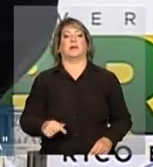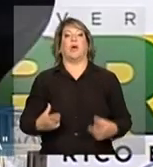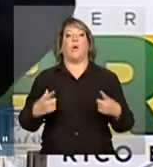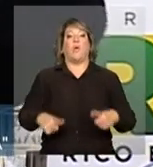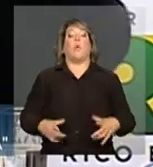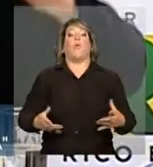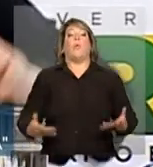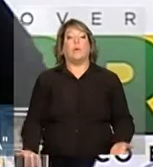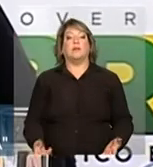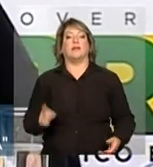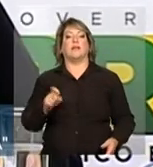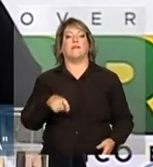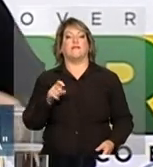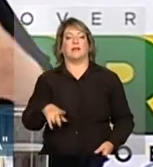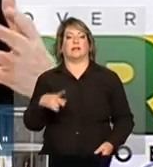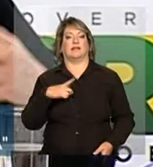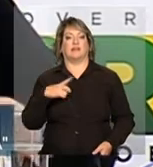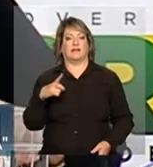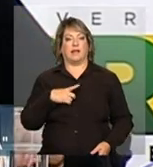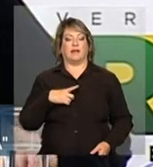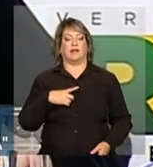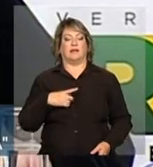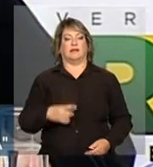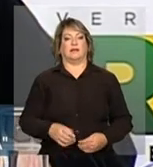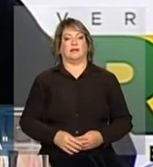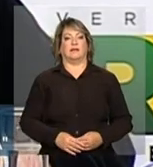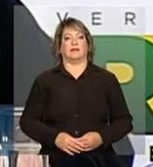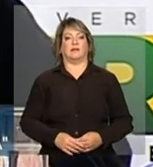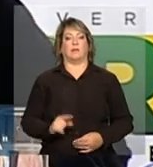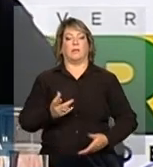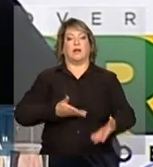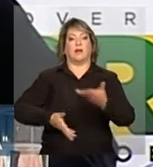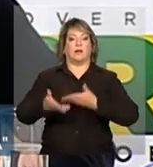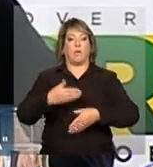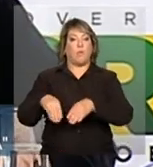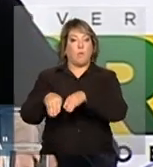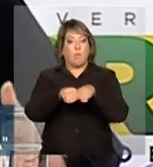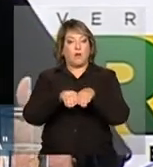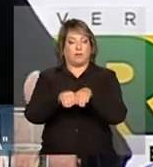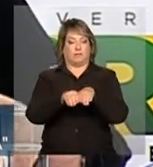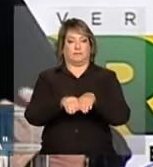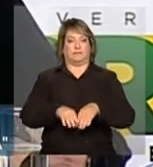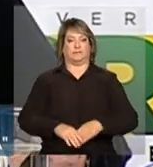onde deveria haver uma relação equânime.